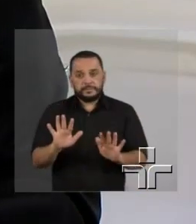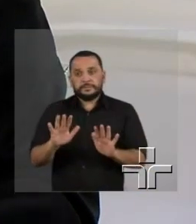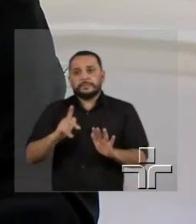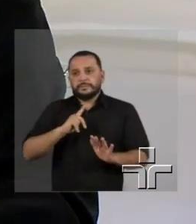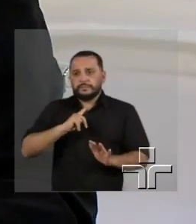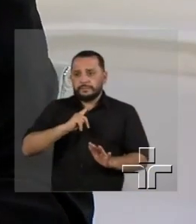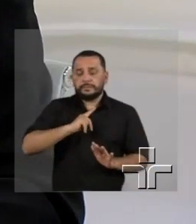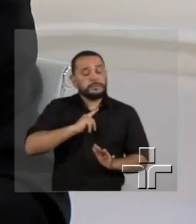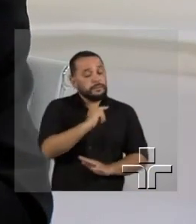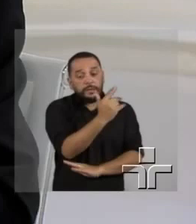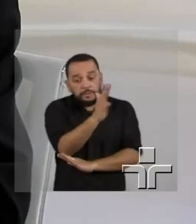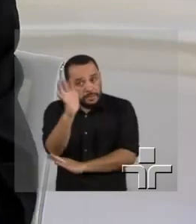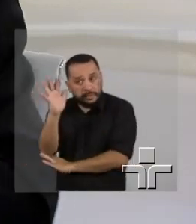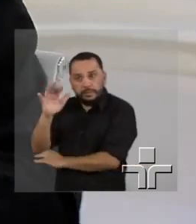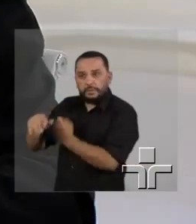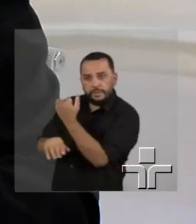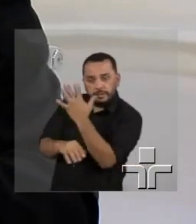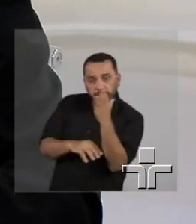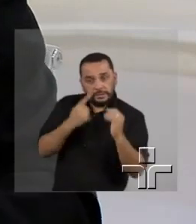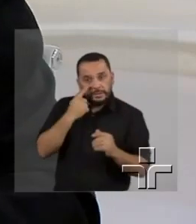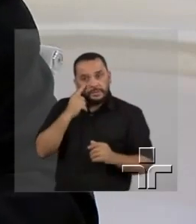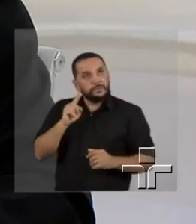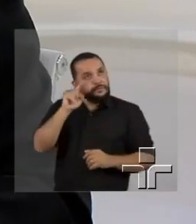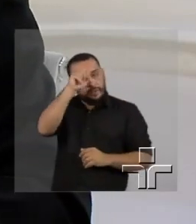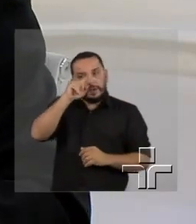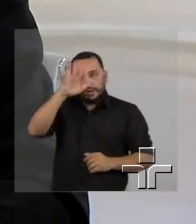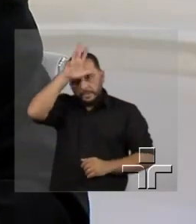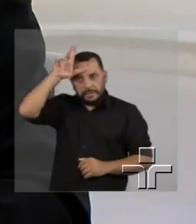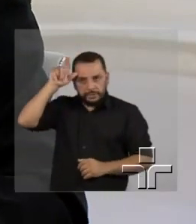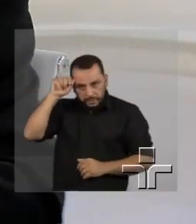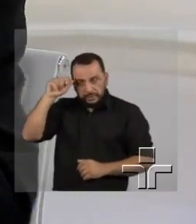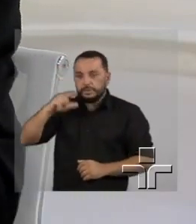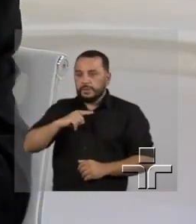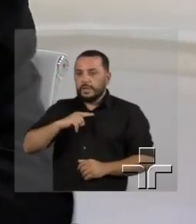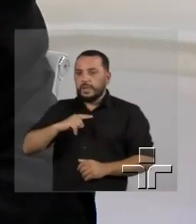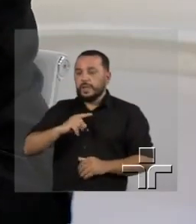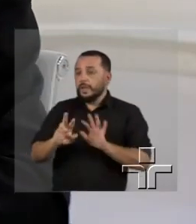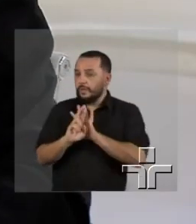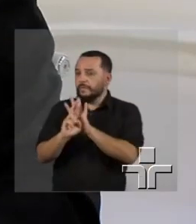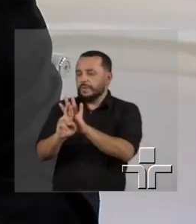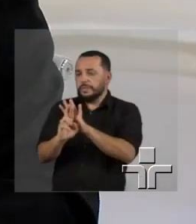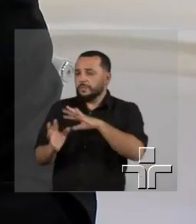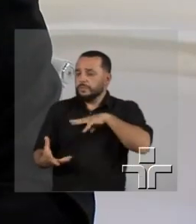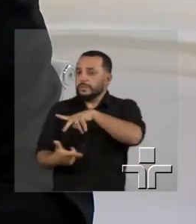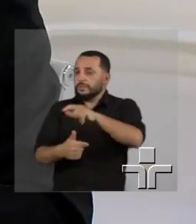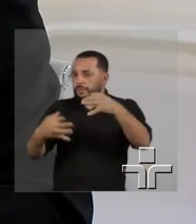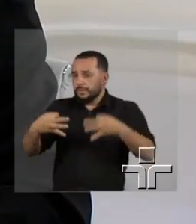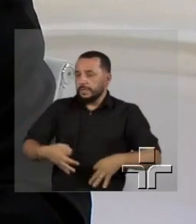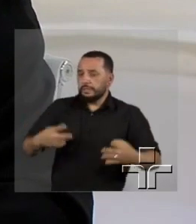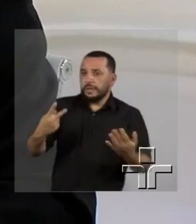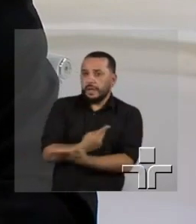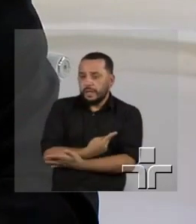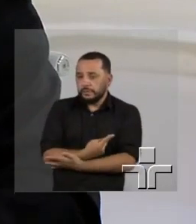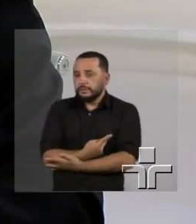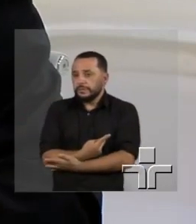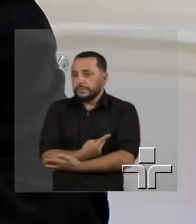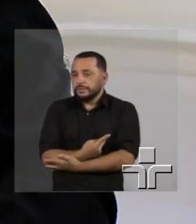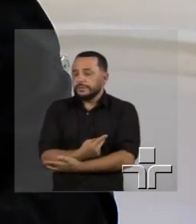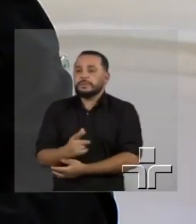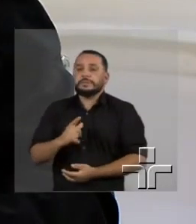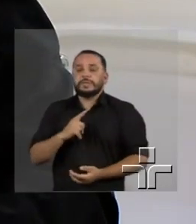desmoronar. Também no campo da diplomacia, o Itamaraty, as carreiras diplomáticas são muito respeitadas, porque outros